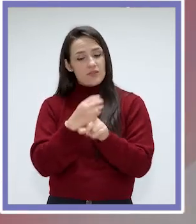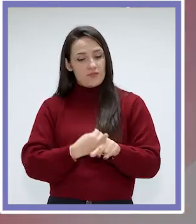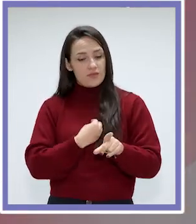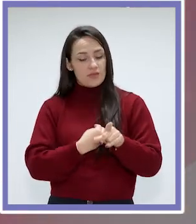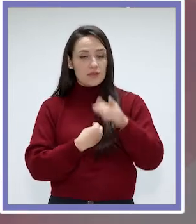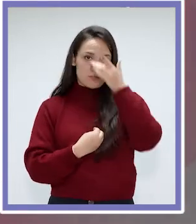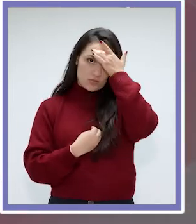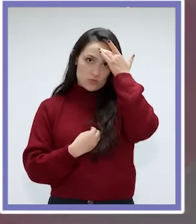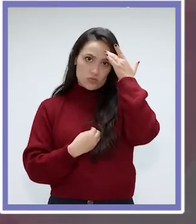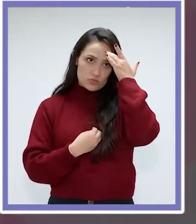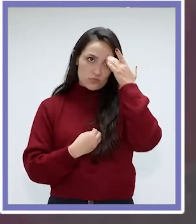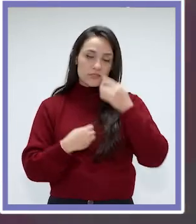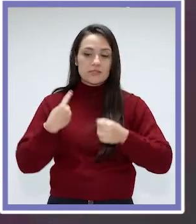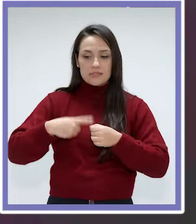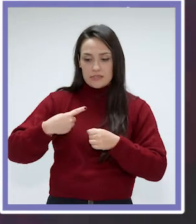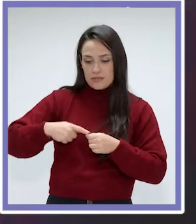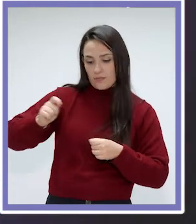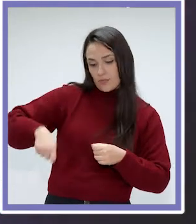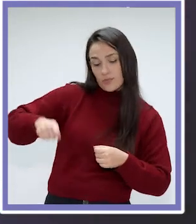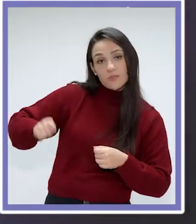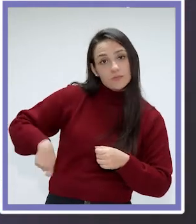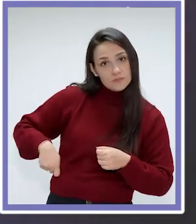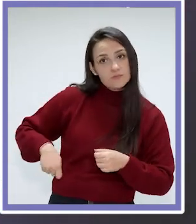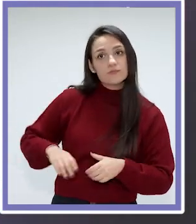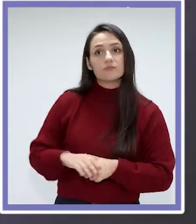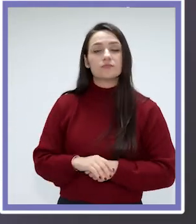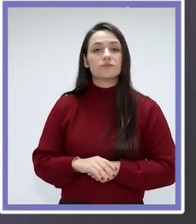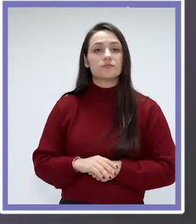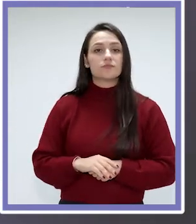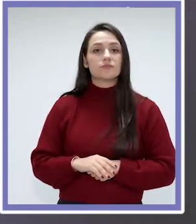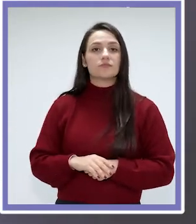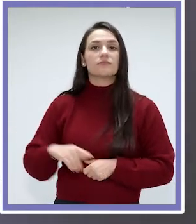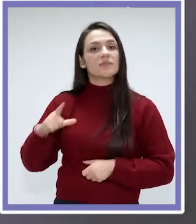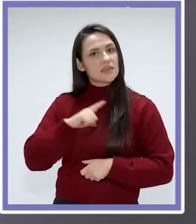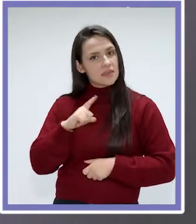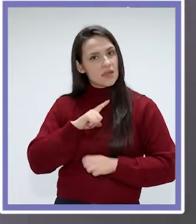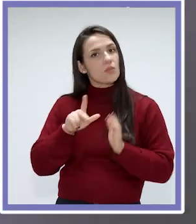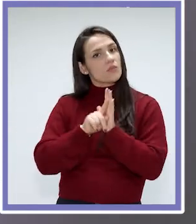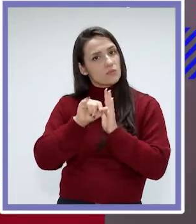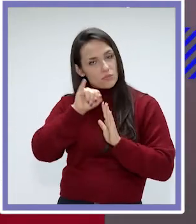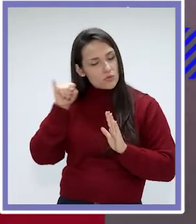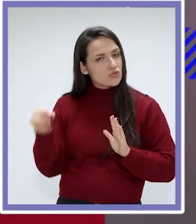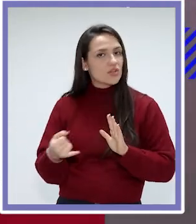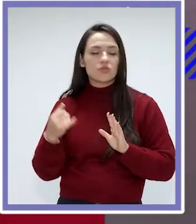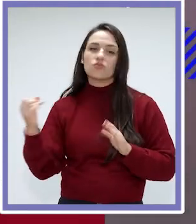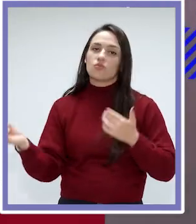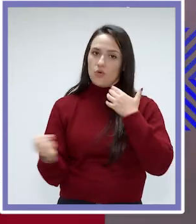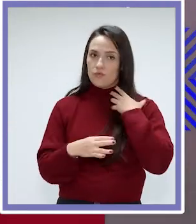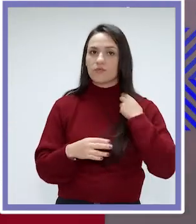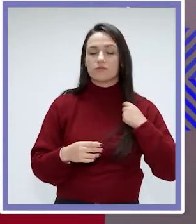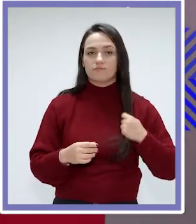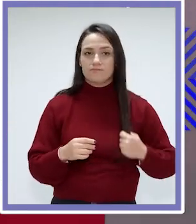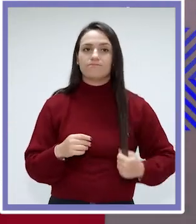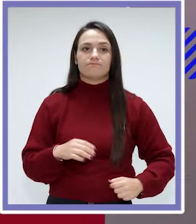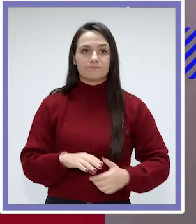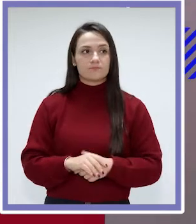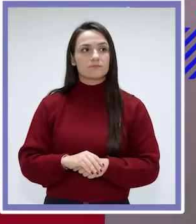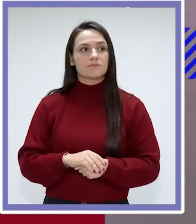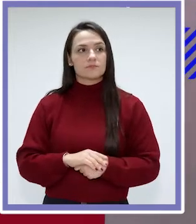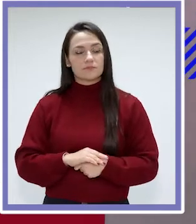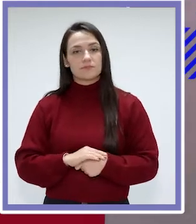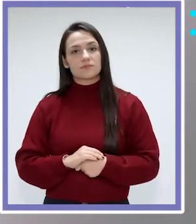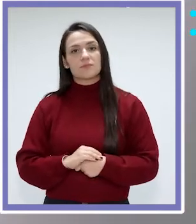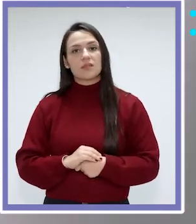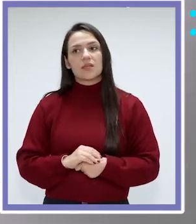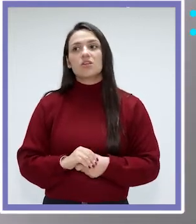Murtinho, né? Está vendo um novo desenho da cidade, que você tem um novo, há um estudo, né, agora lá, fazendo